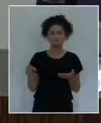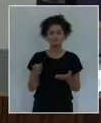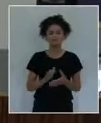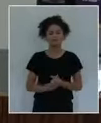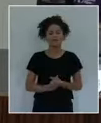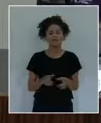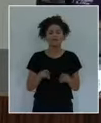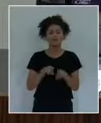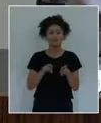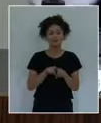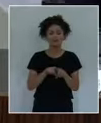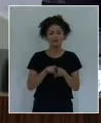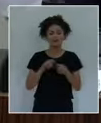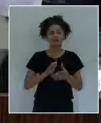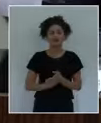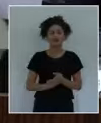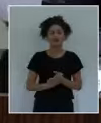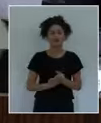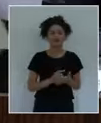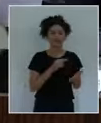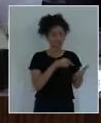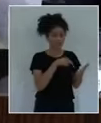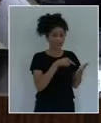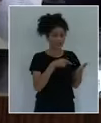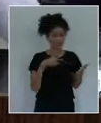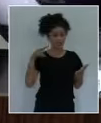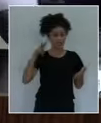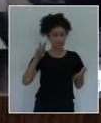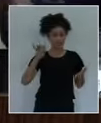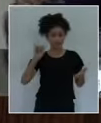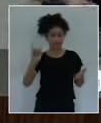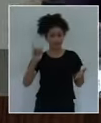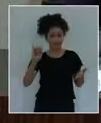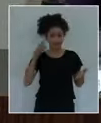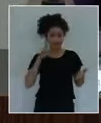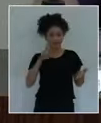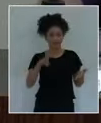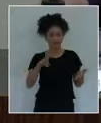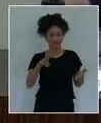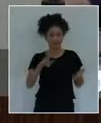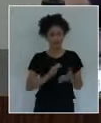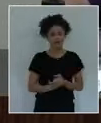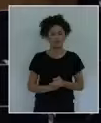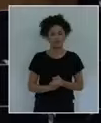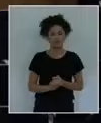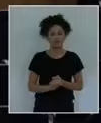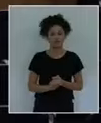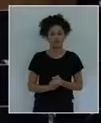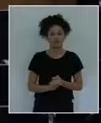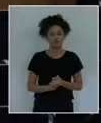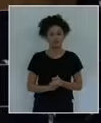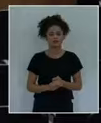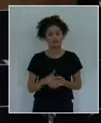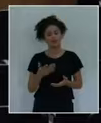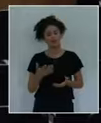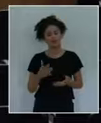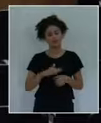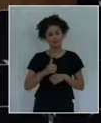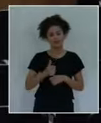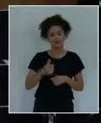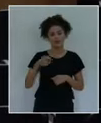Também uma correção aqui que está aqui, pastor com via de acesso. Com essas correções, a ata encontra-se em discussão. Seria